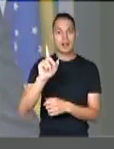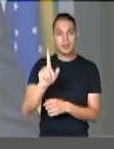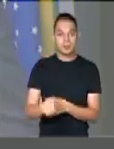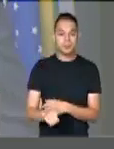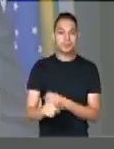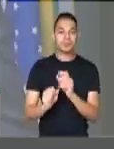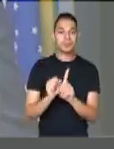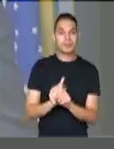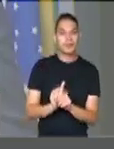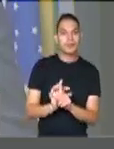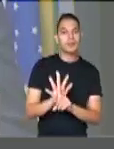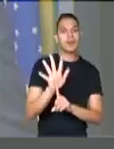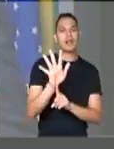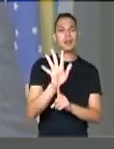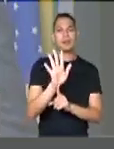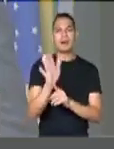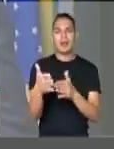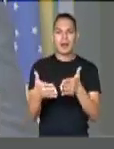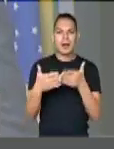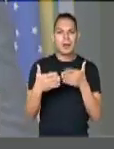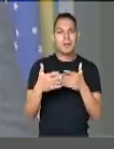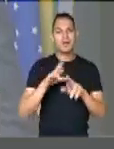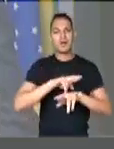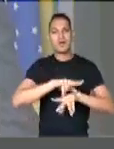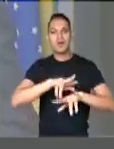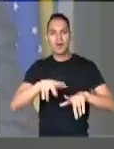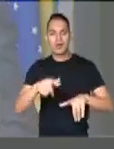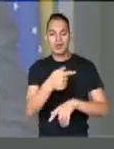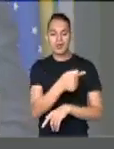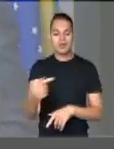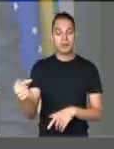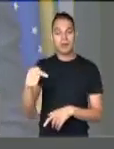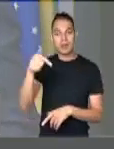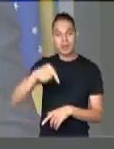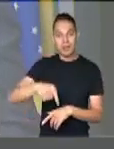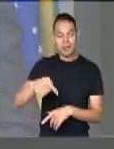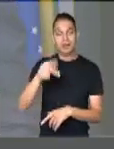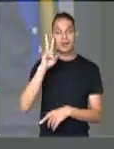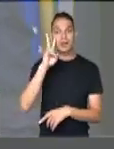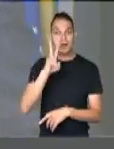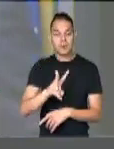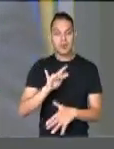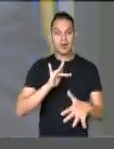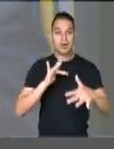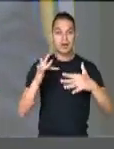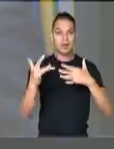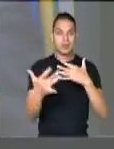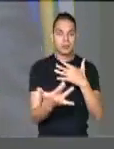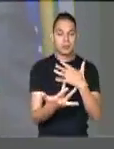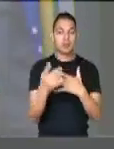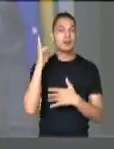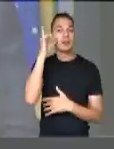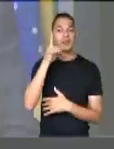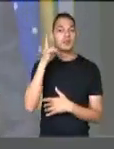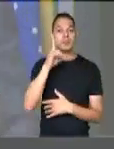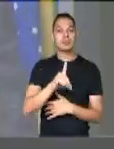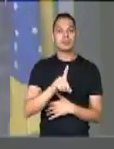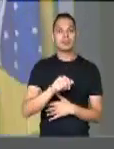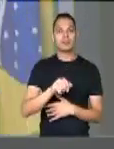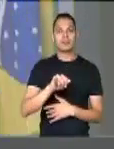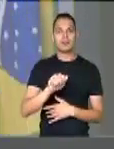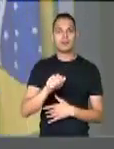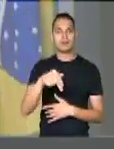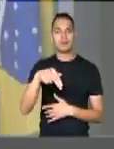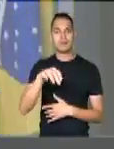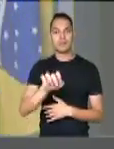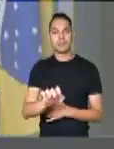muitas demandas, de muitos pedidos. Essa semana eu vi até nas redes sociais a deputada Daiane se